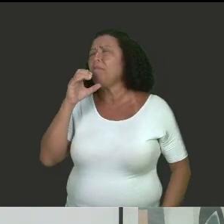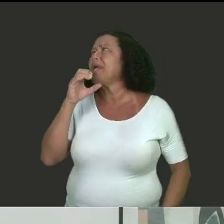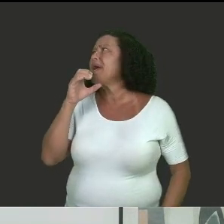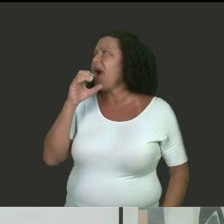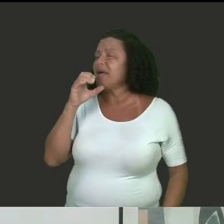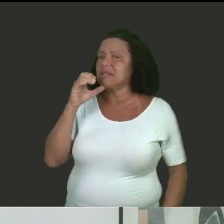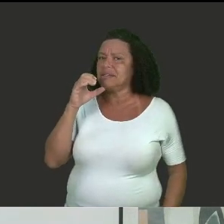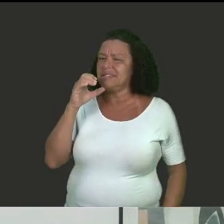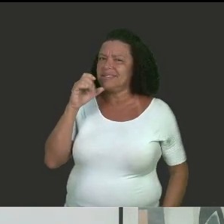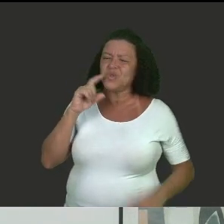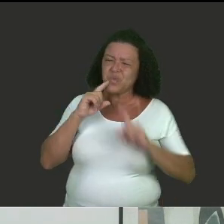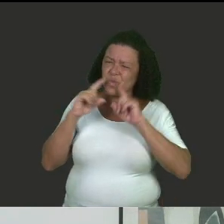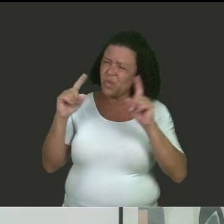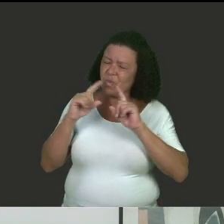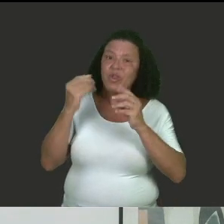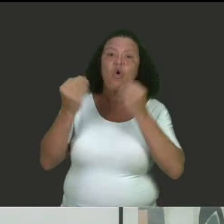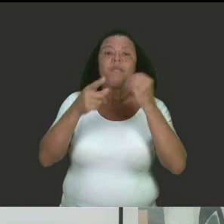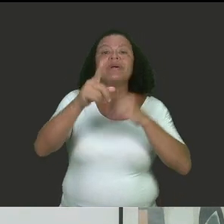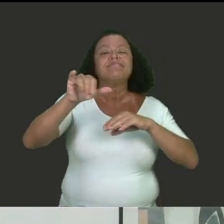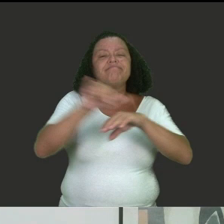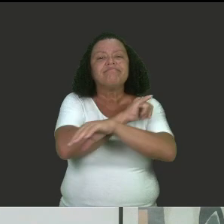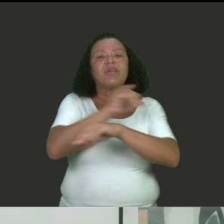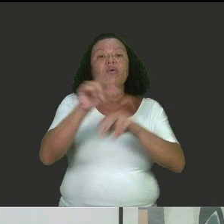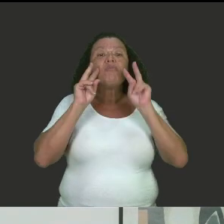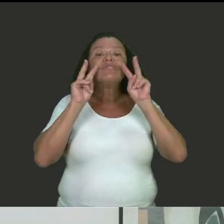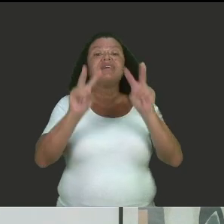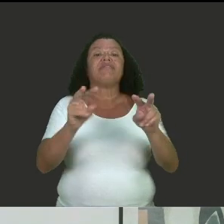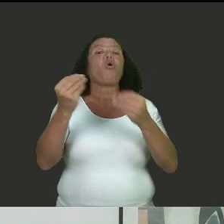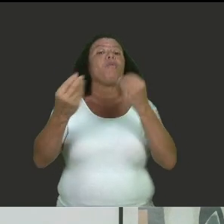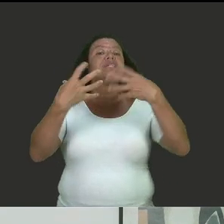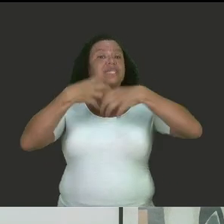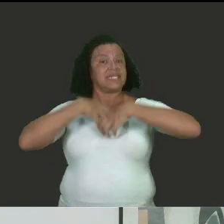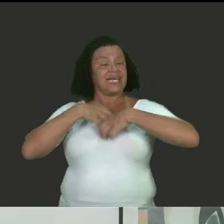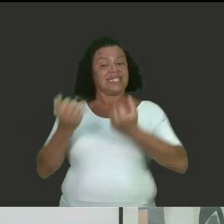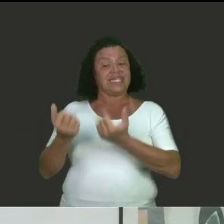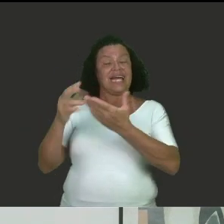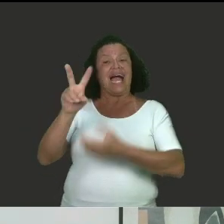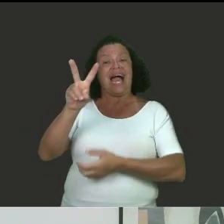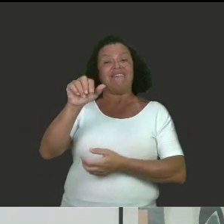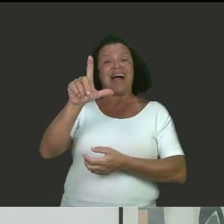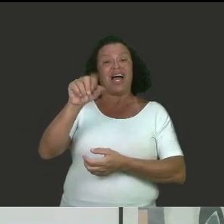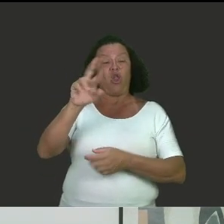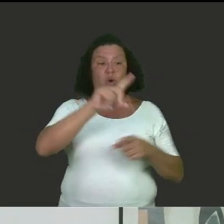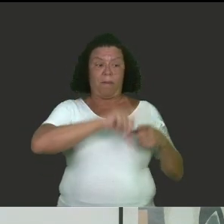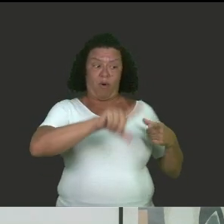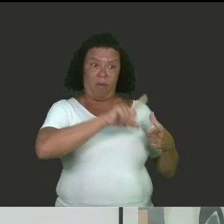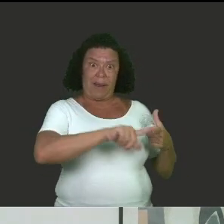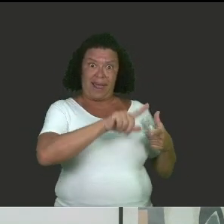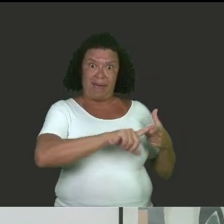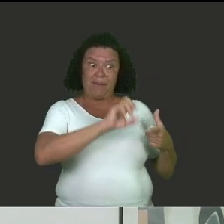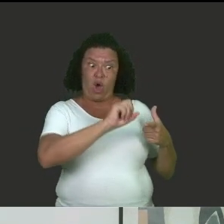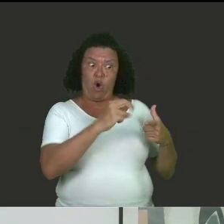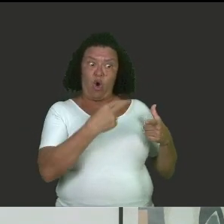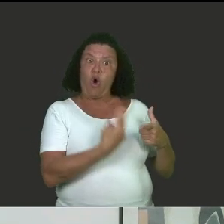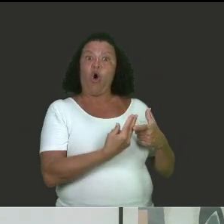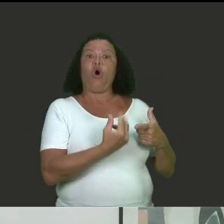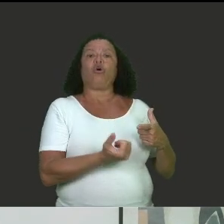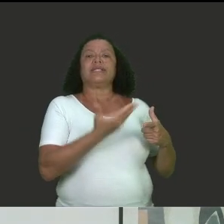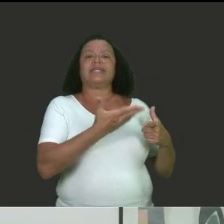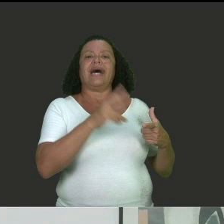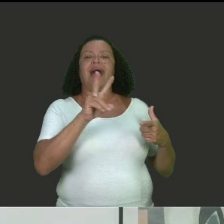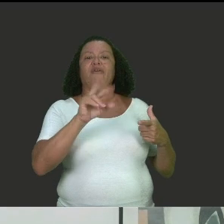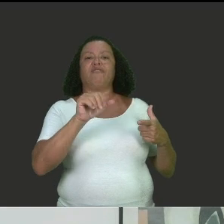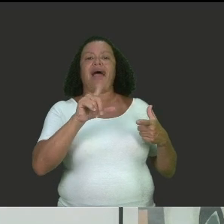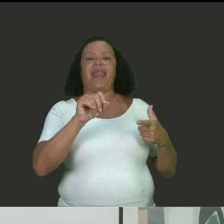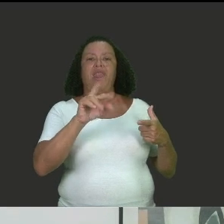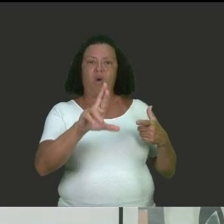sempre a maneira com que a gente enxerga. Se a gente valoriza mais o problema ou se a gente consegue valorizar de repente o